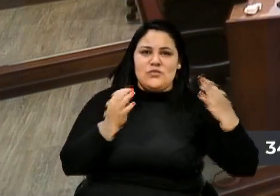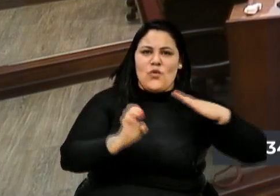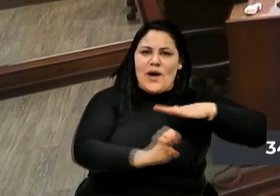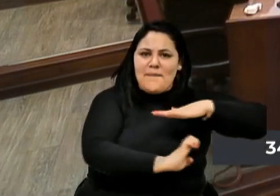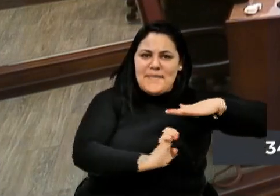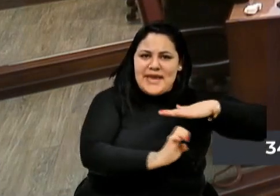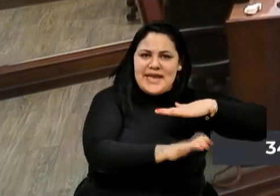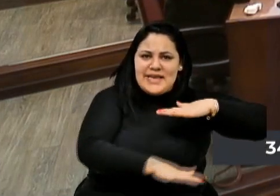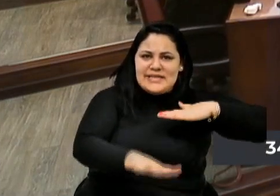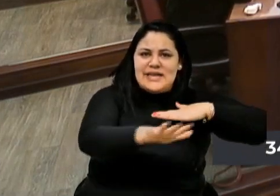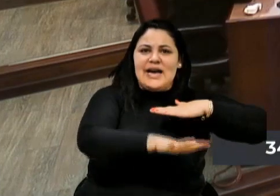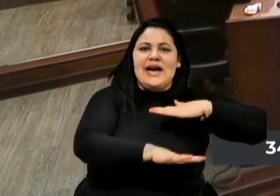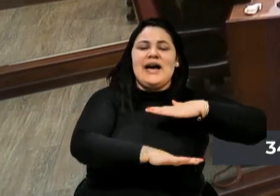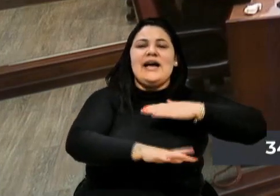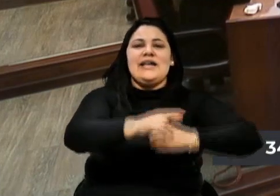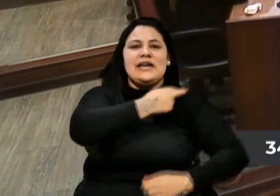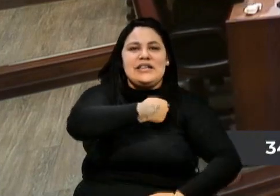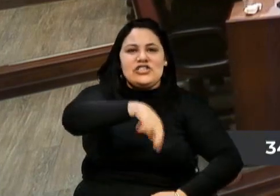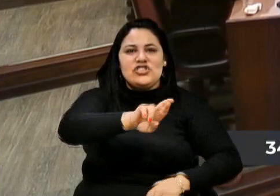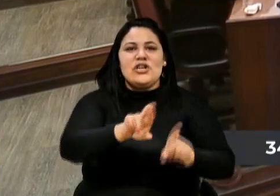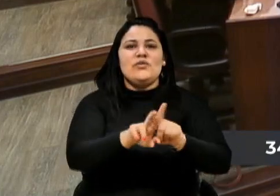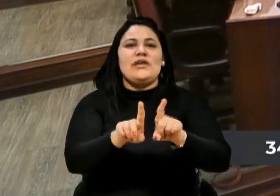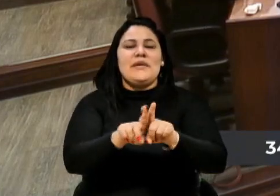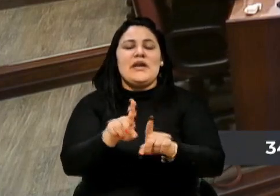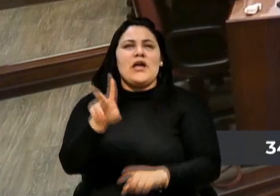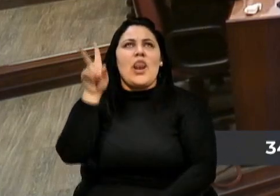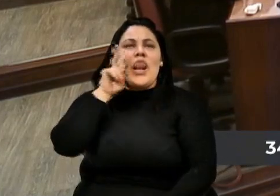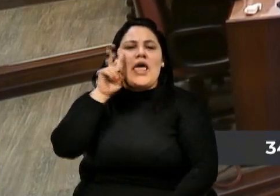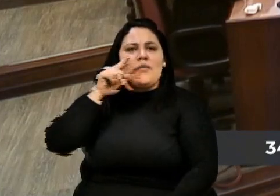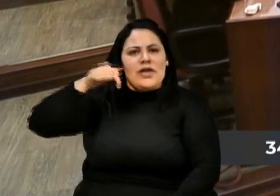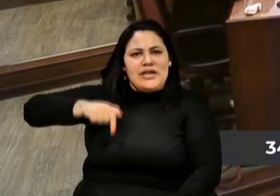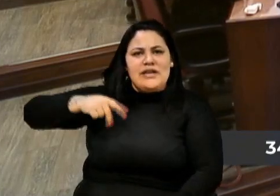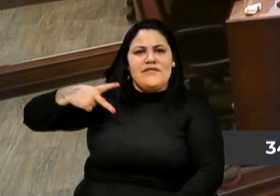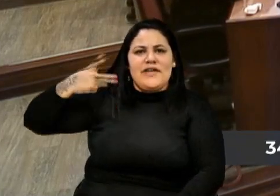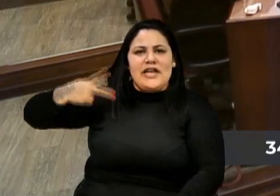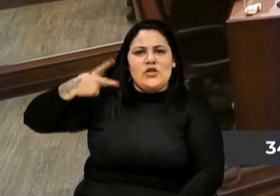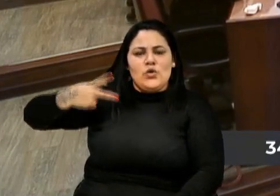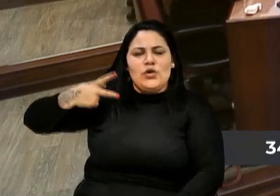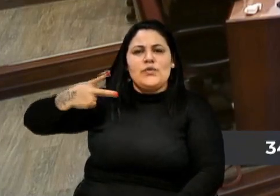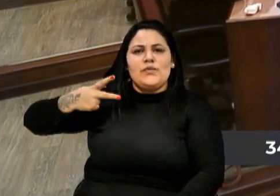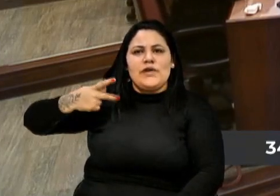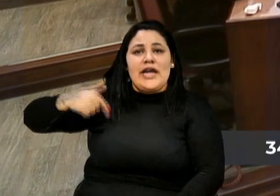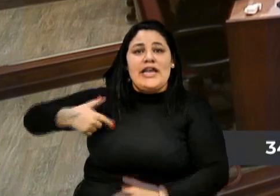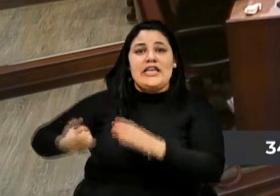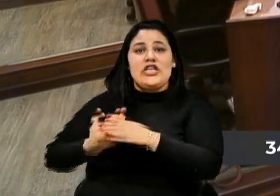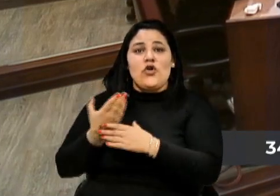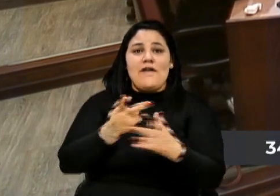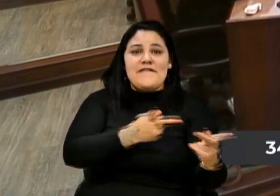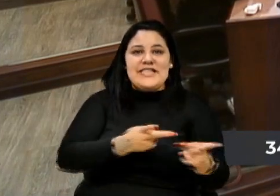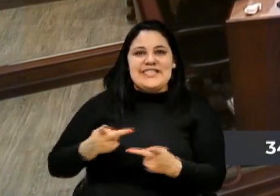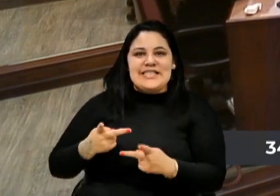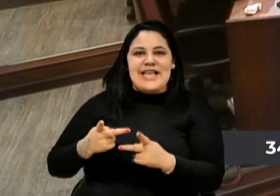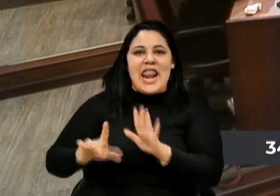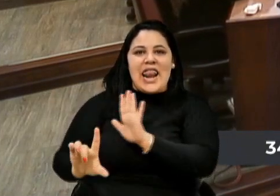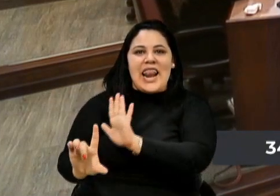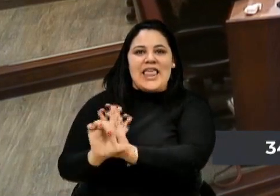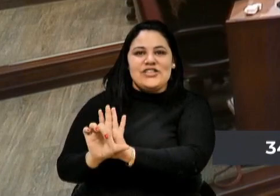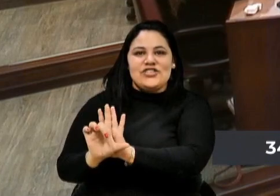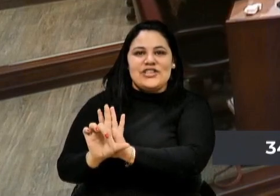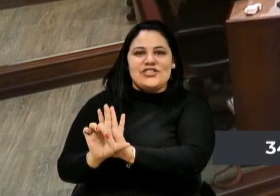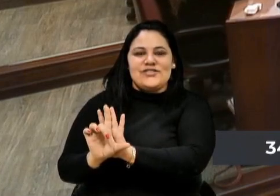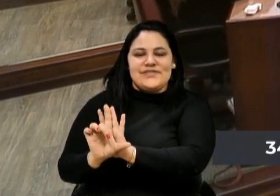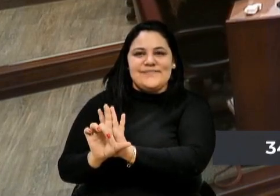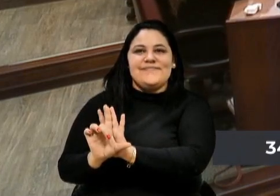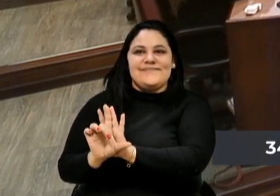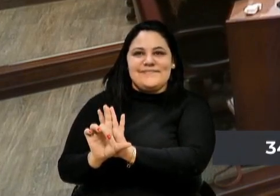religioso, né? E eu lembro quando ele foi vereador aqui, presidente, ele criou as visitas legislativas, que eu acho que a gente tem que retomar as visitas